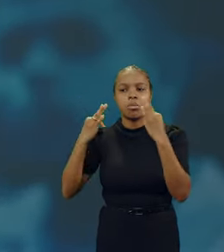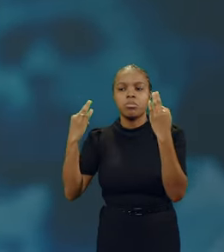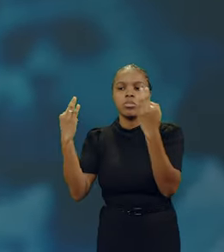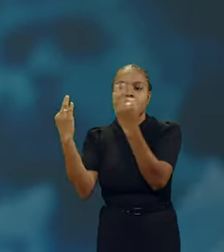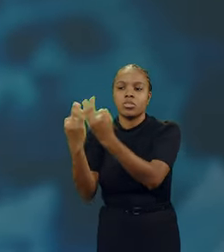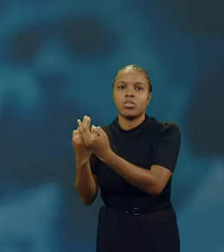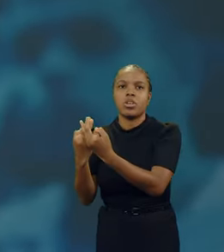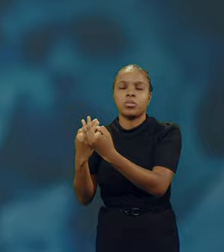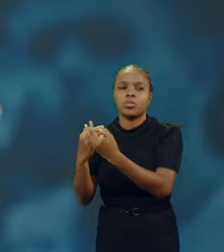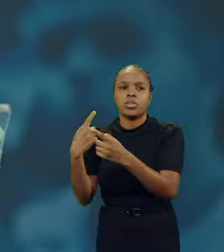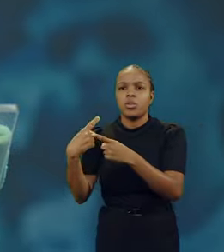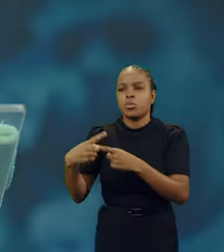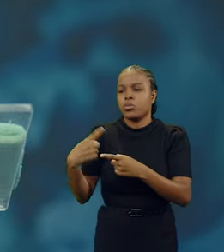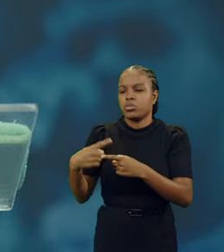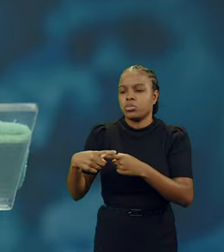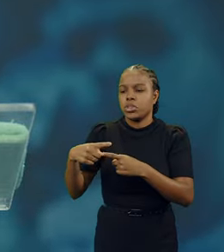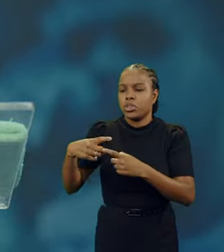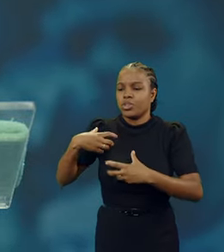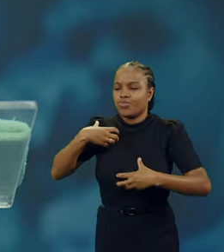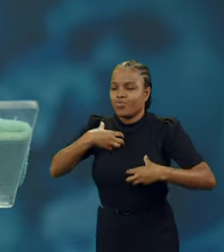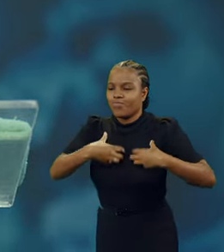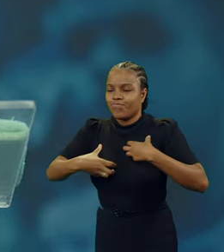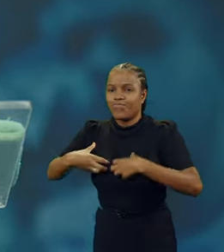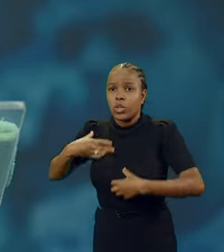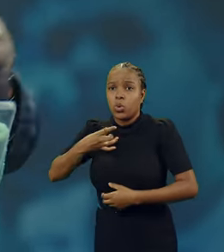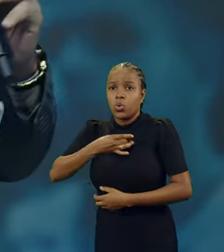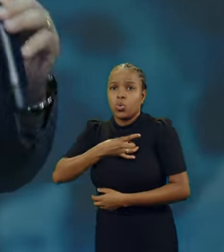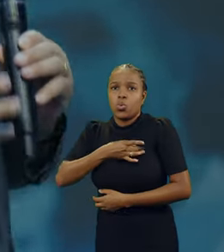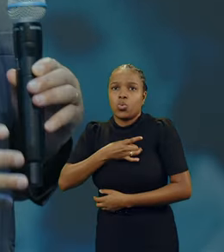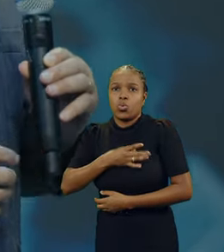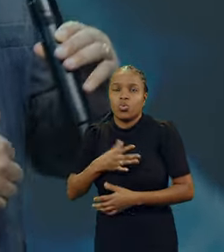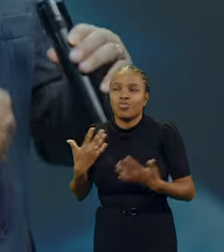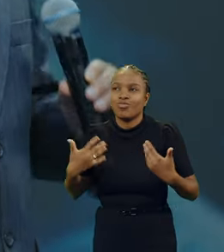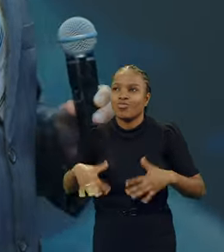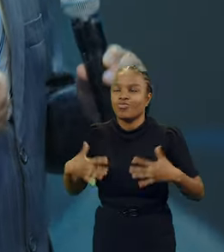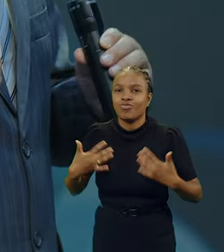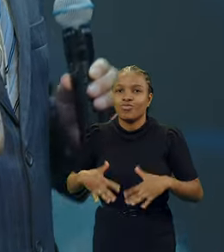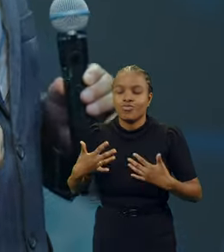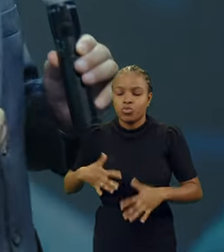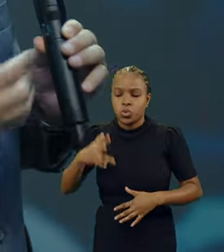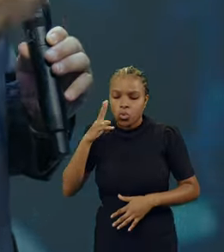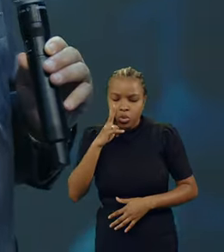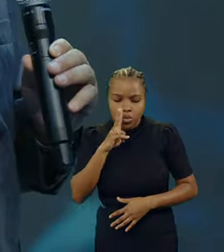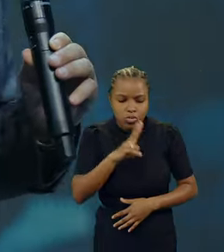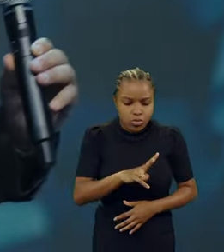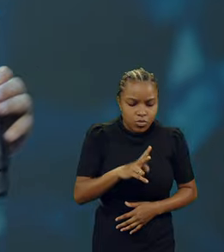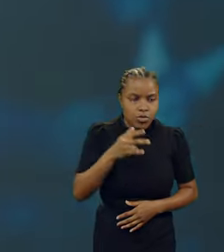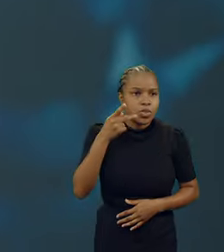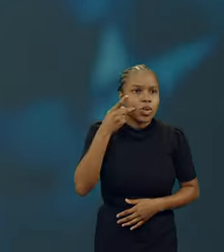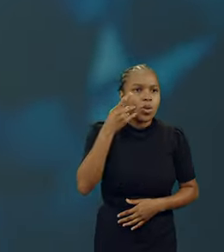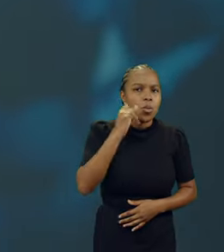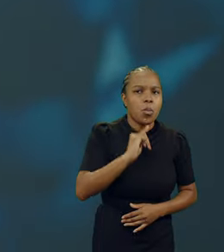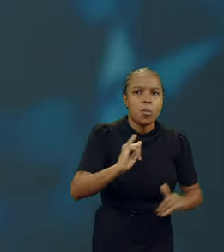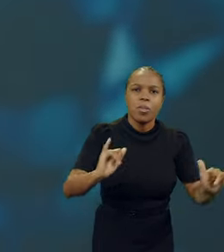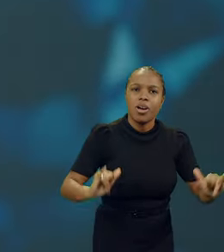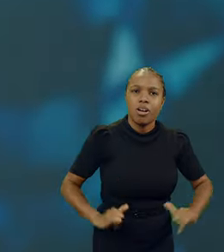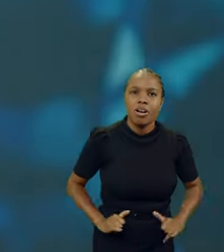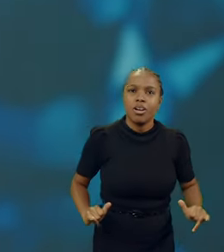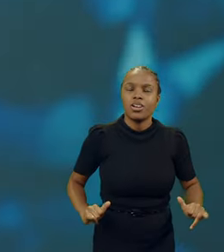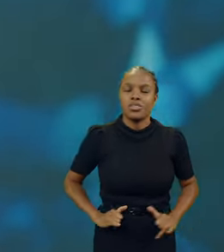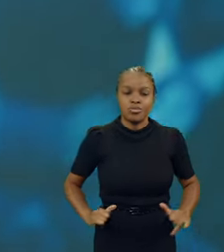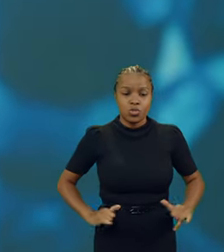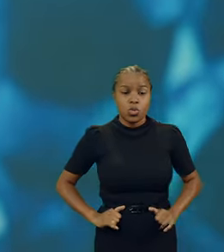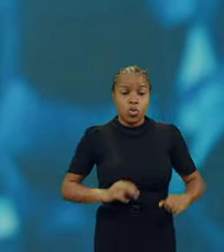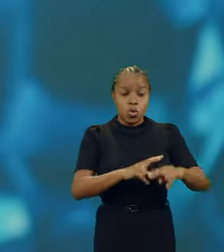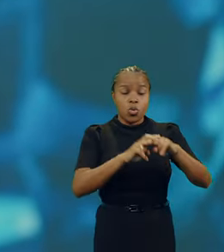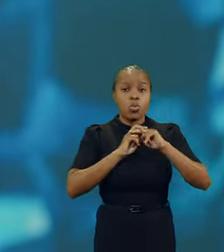aquela dor diária ao ver o sofrimento do seu pai e ele tendo de manter aquela